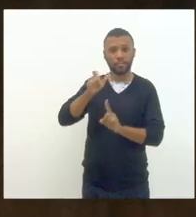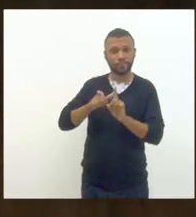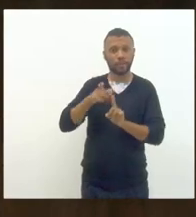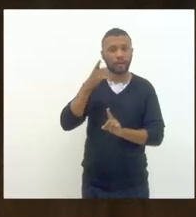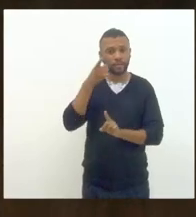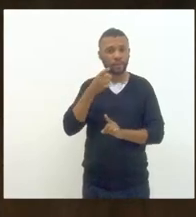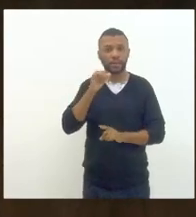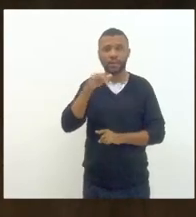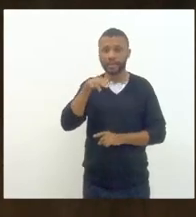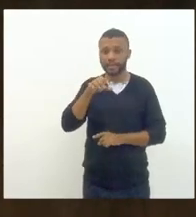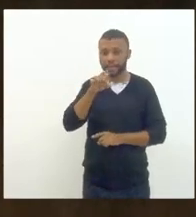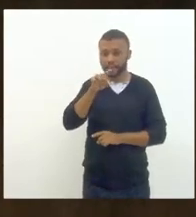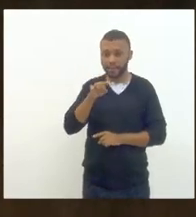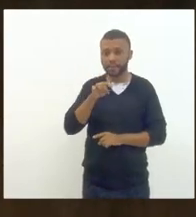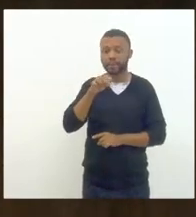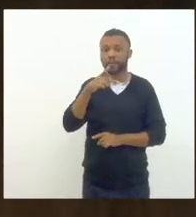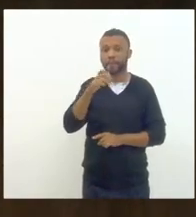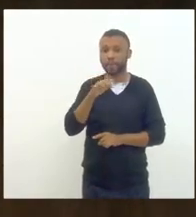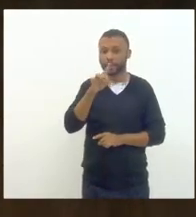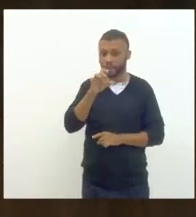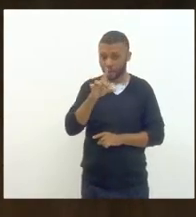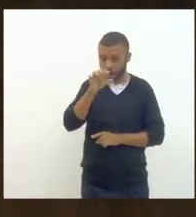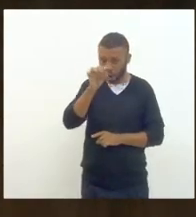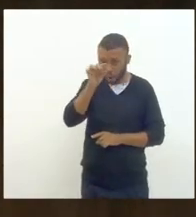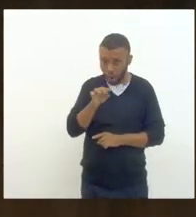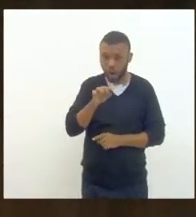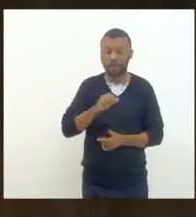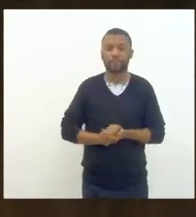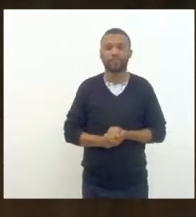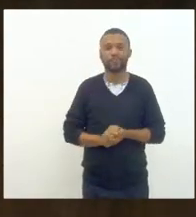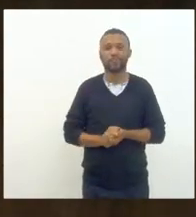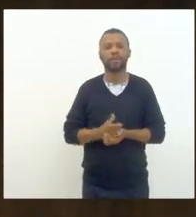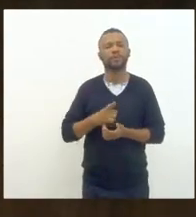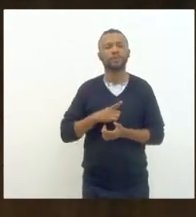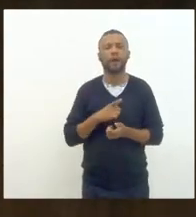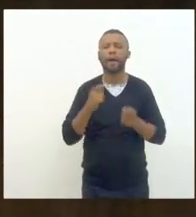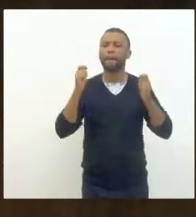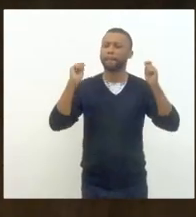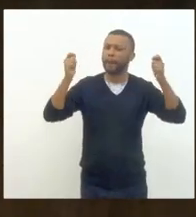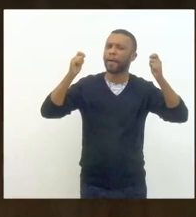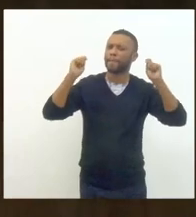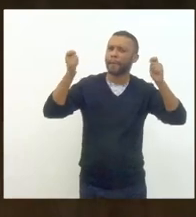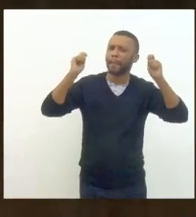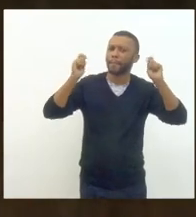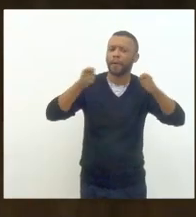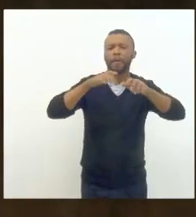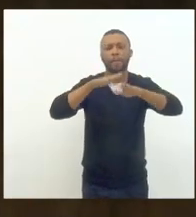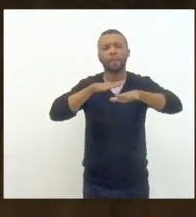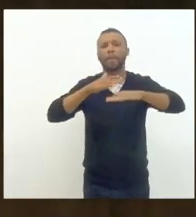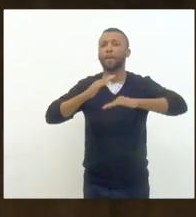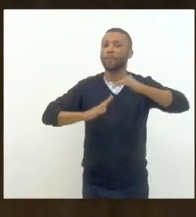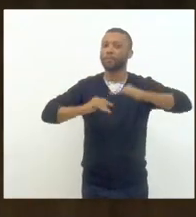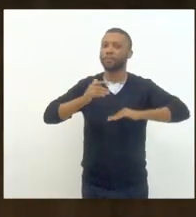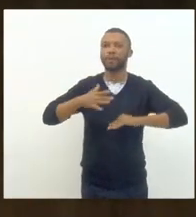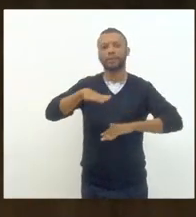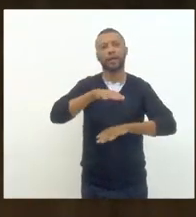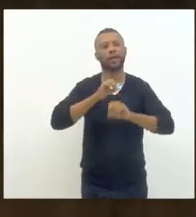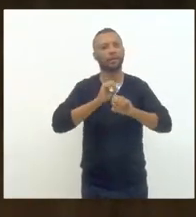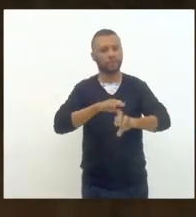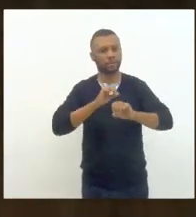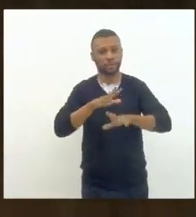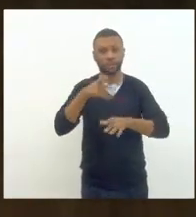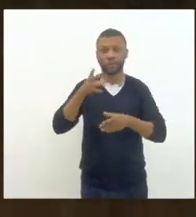Inês Pandeló, nossa amiga que Vossa Excelência conhece. Havia uma manifestação de profissionais da educação